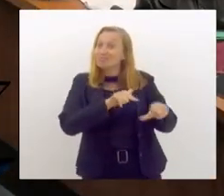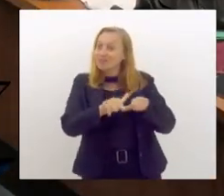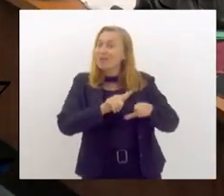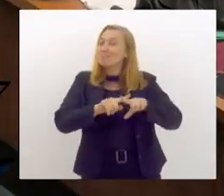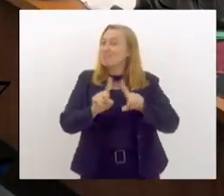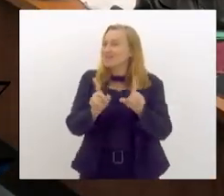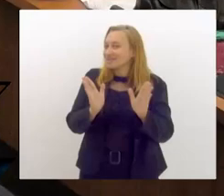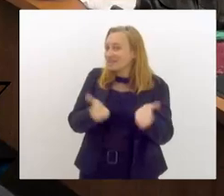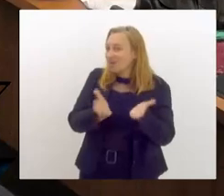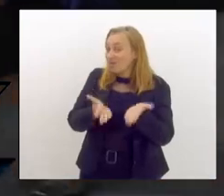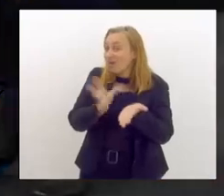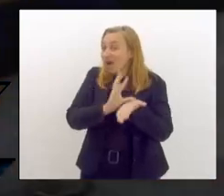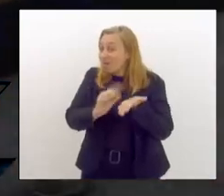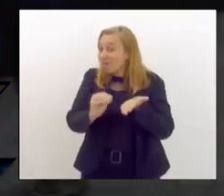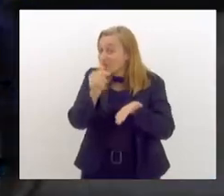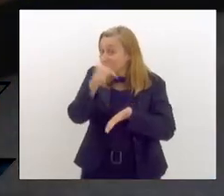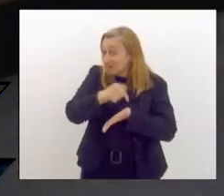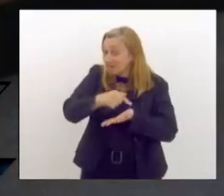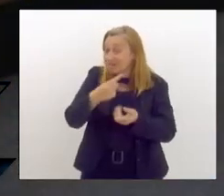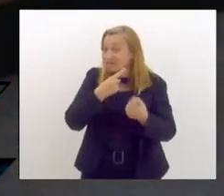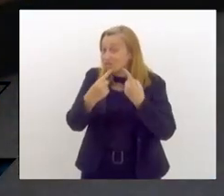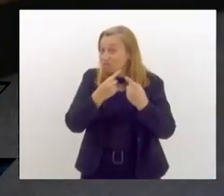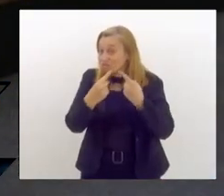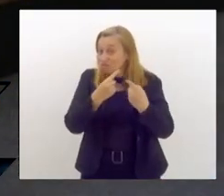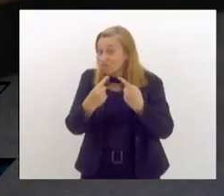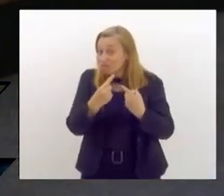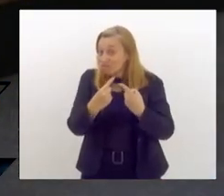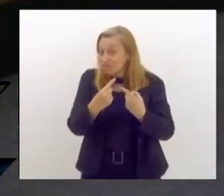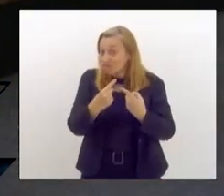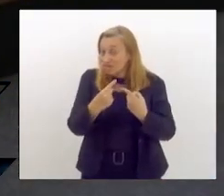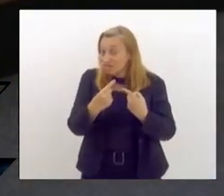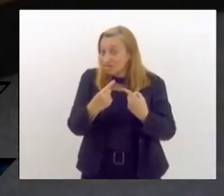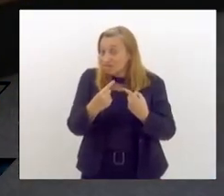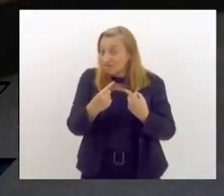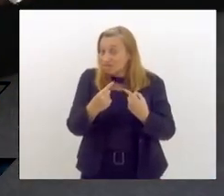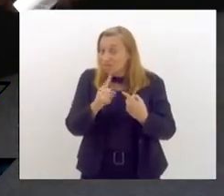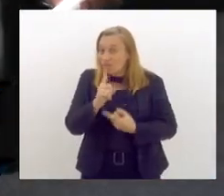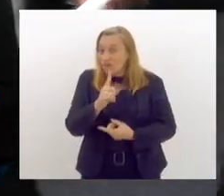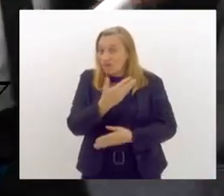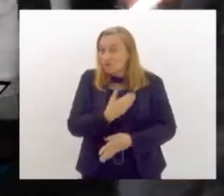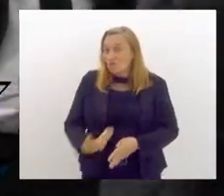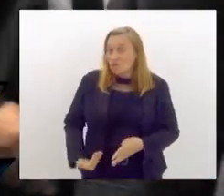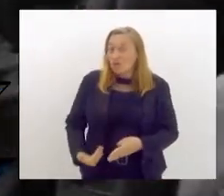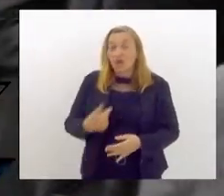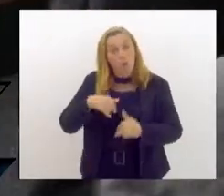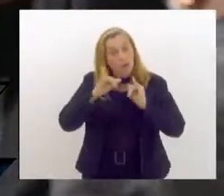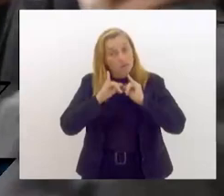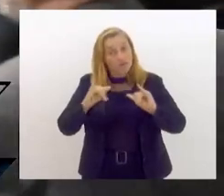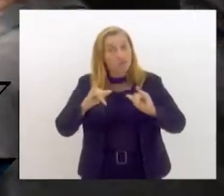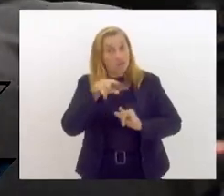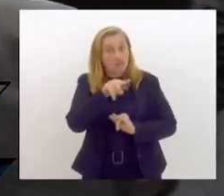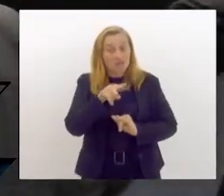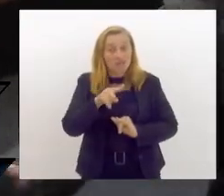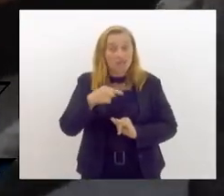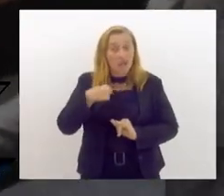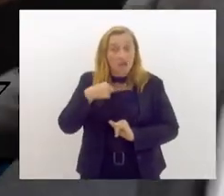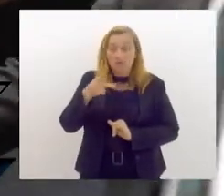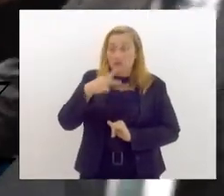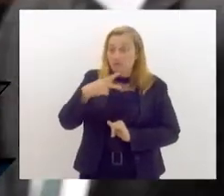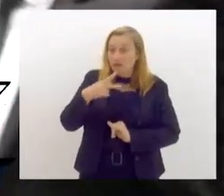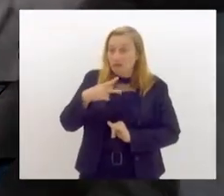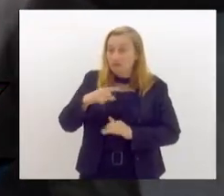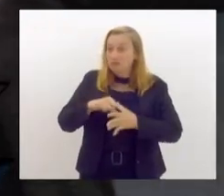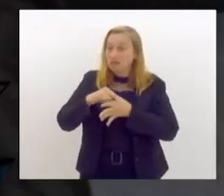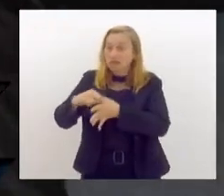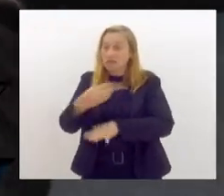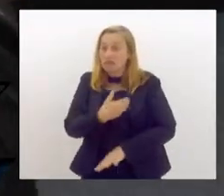Agora, a pauta aqui que se discute, em hipótese nenhuma, se trata de uma pauta de governo. Inclusive, eu anunciei ali que eu não estava falando na liderança